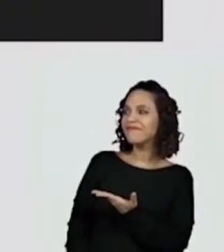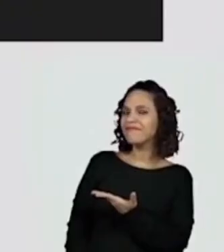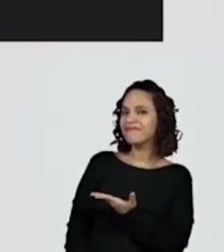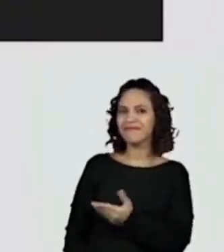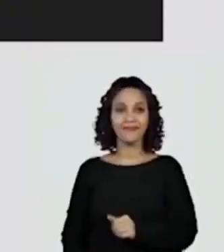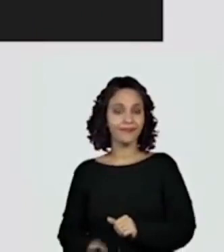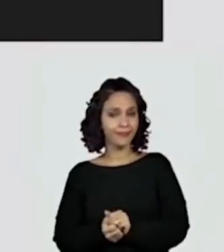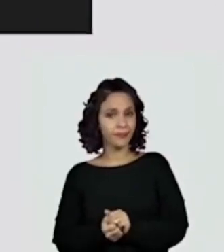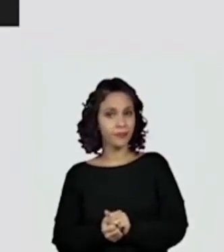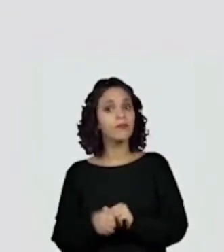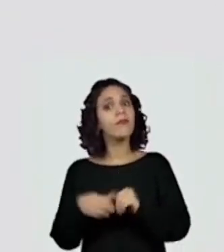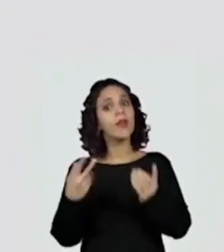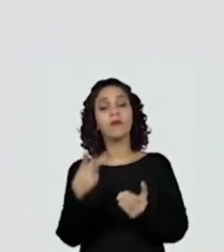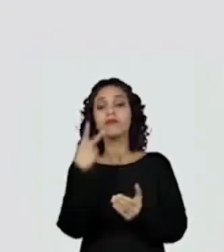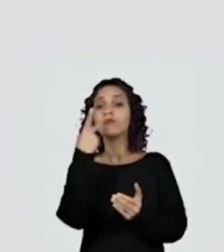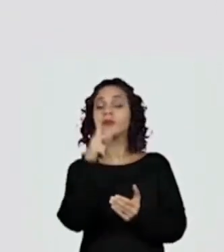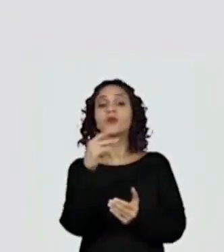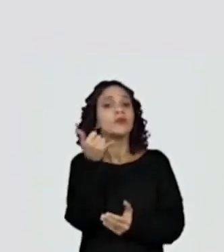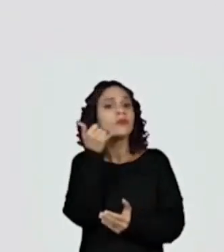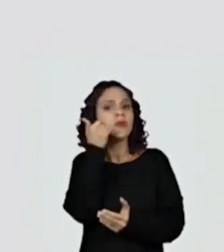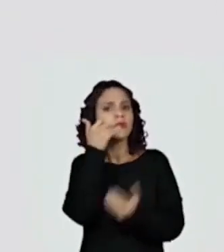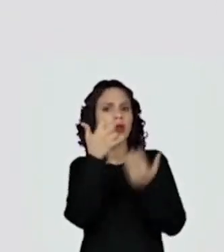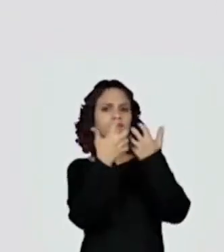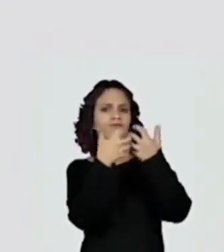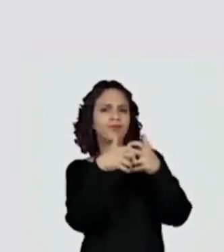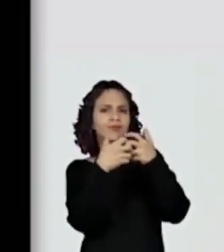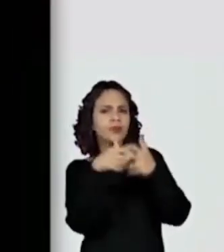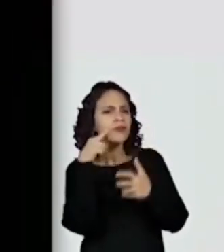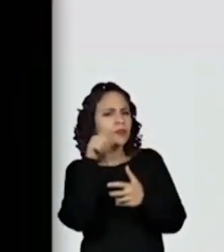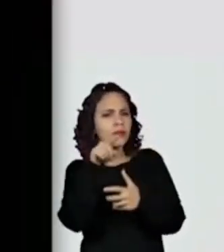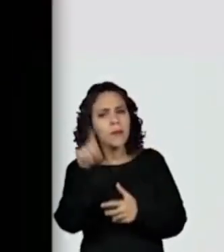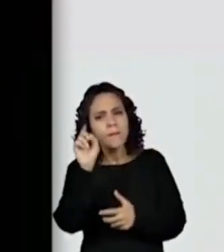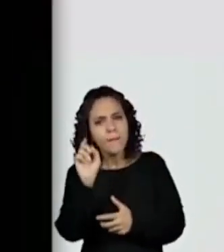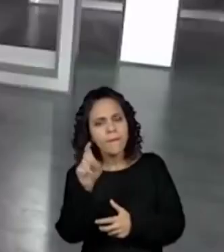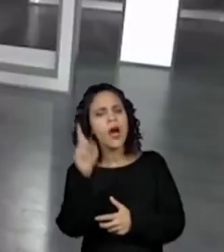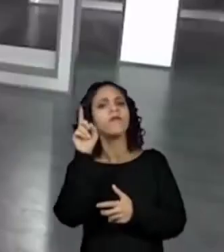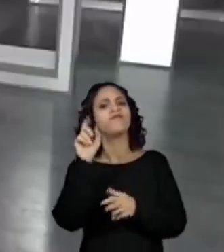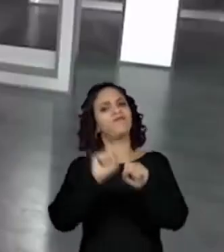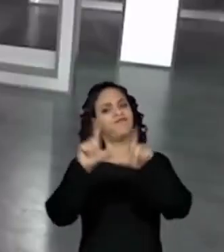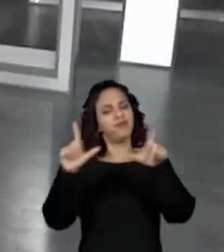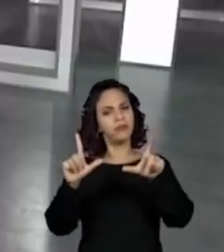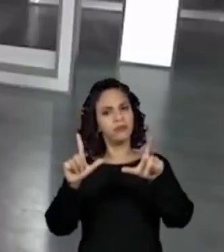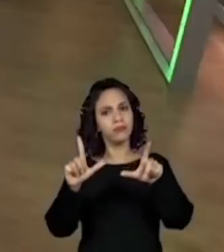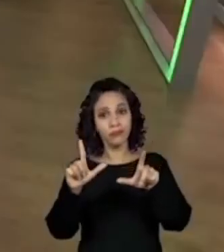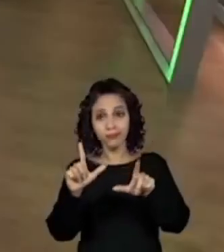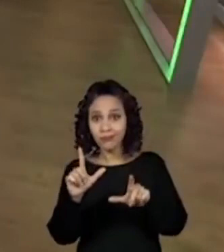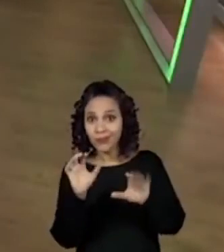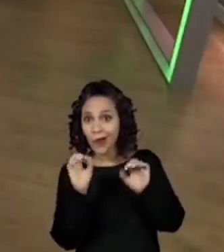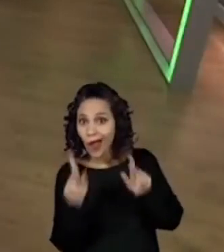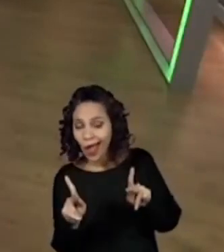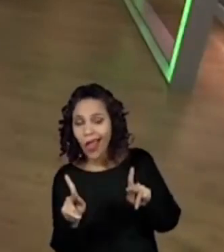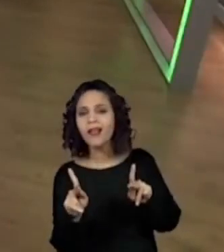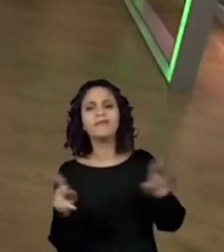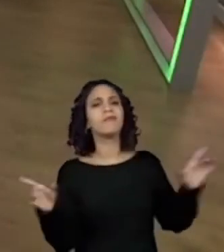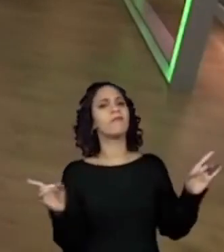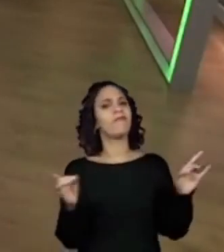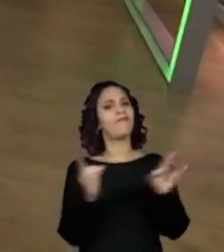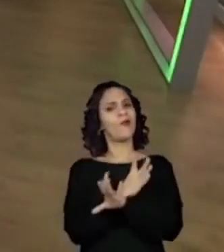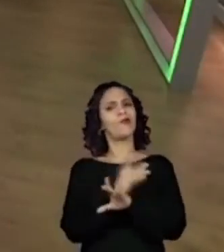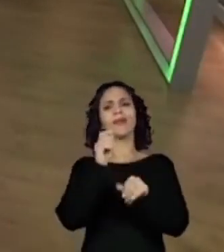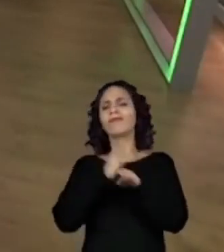virtual. Basta entrar nas configurações do seu smartphone e clicar em VPN. Conferiu? Pronto. Agora você